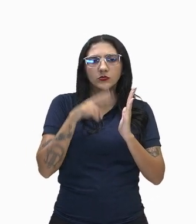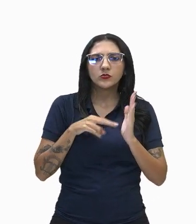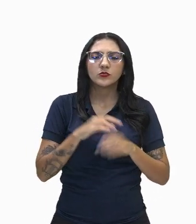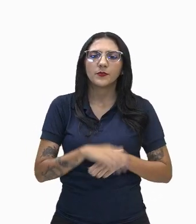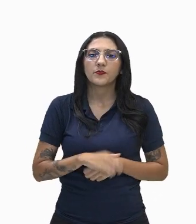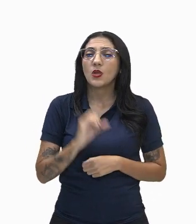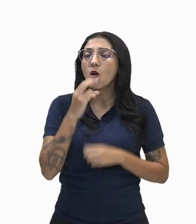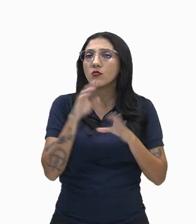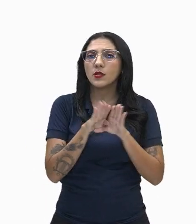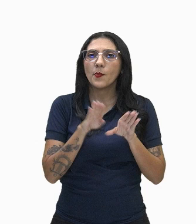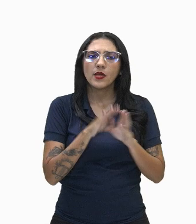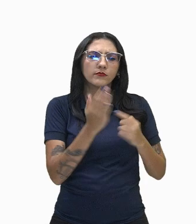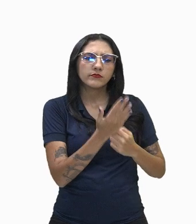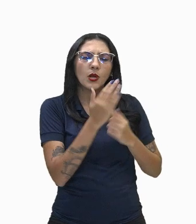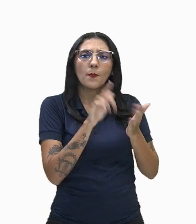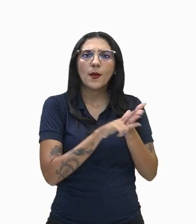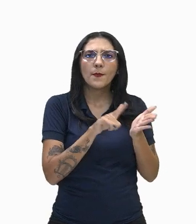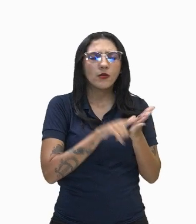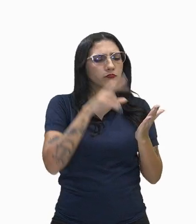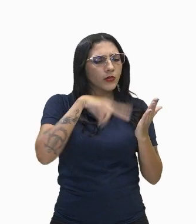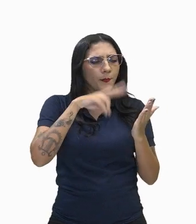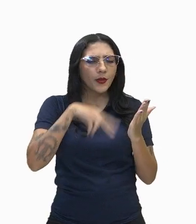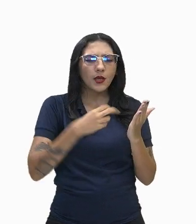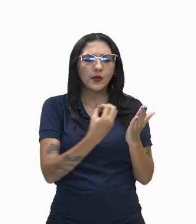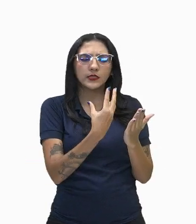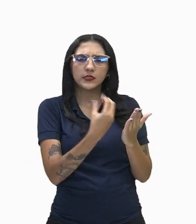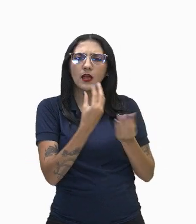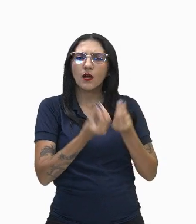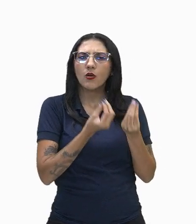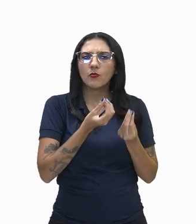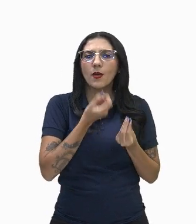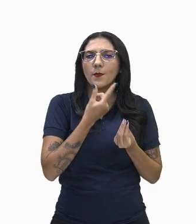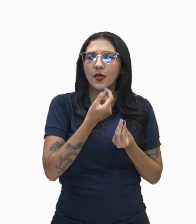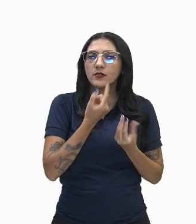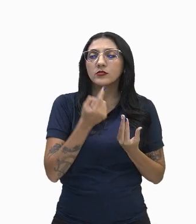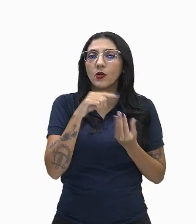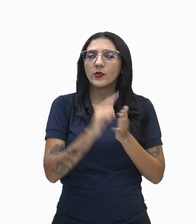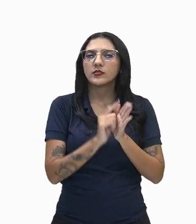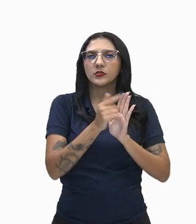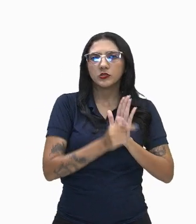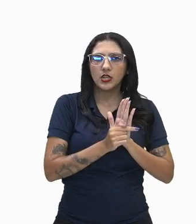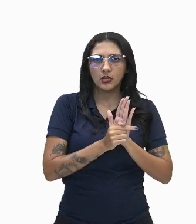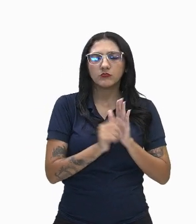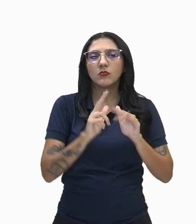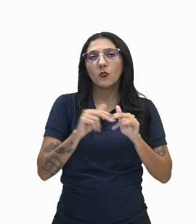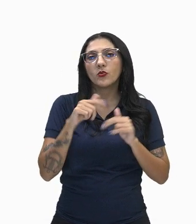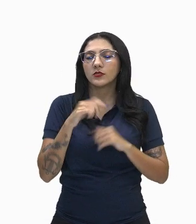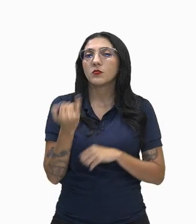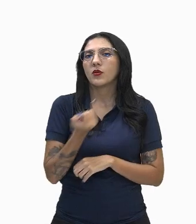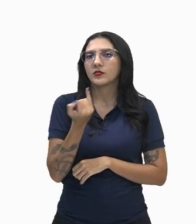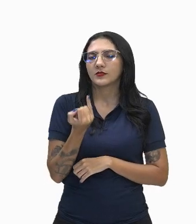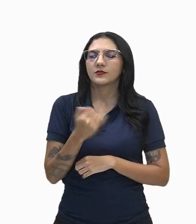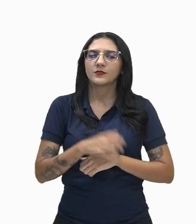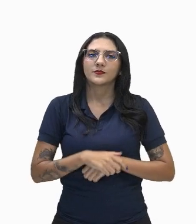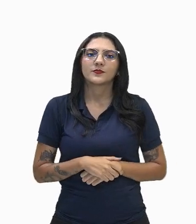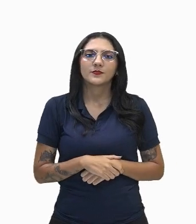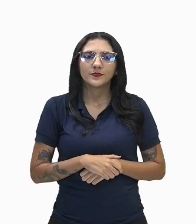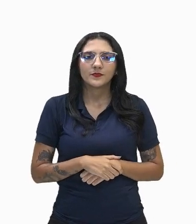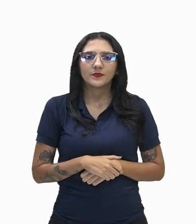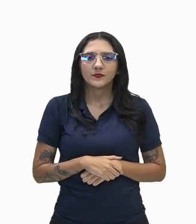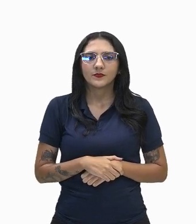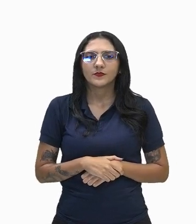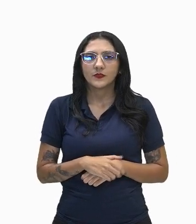uma bula de remédio. Esses são os gêneros textuais. Então, isso é importante que você entenda. O que